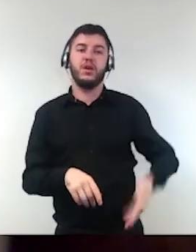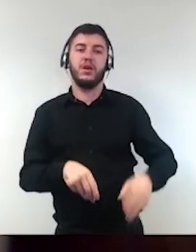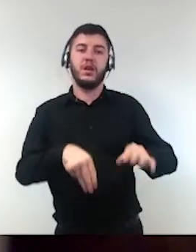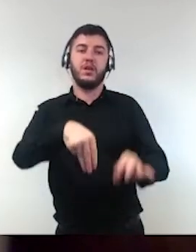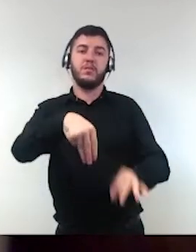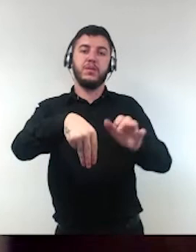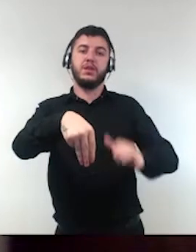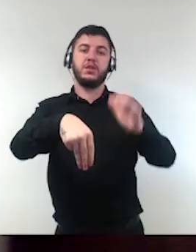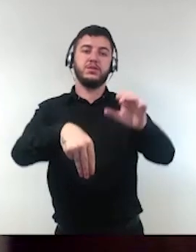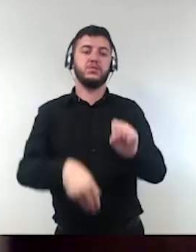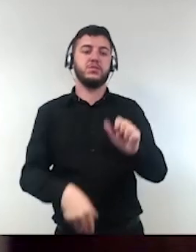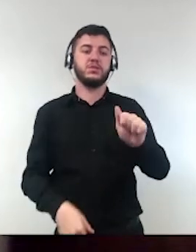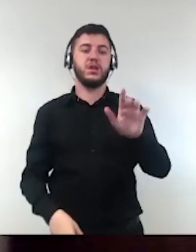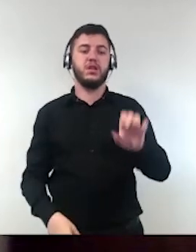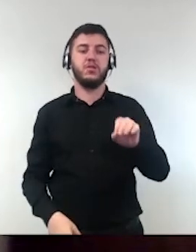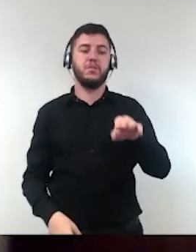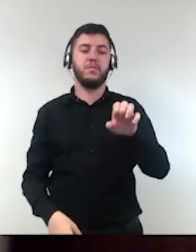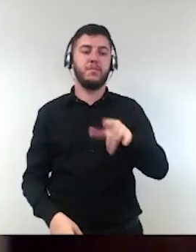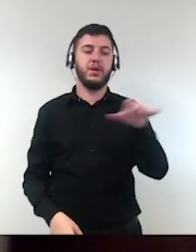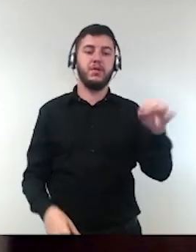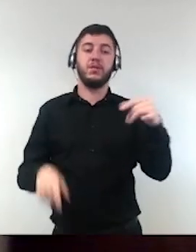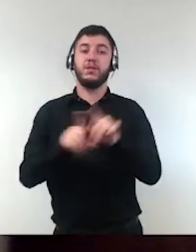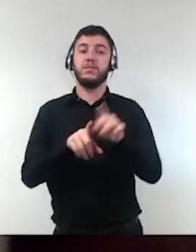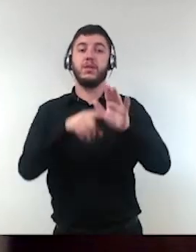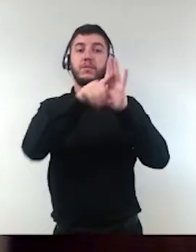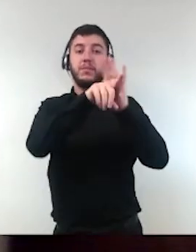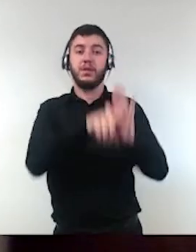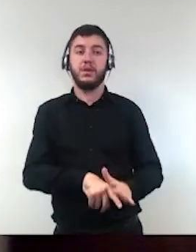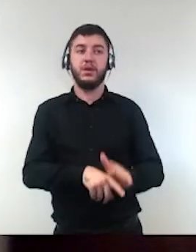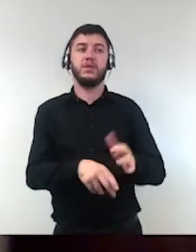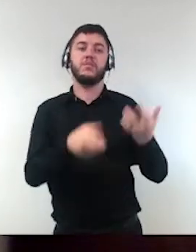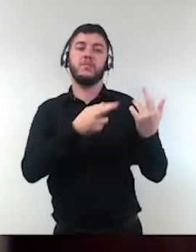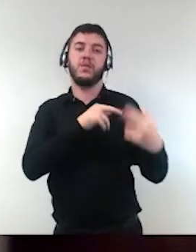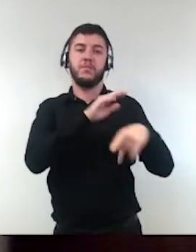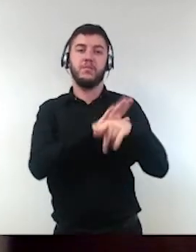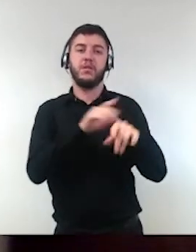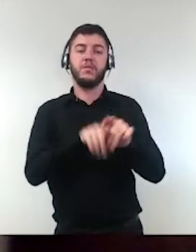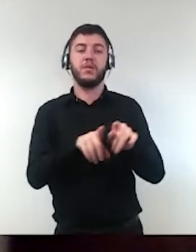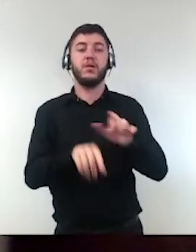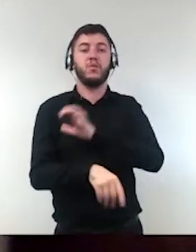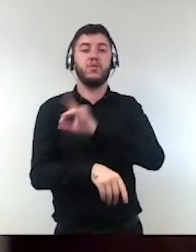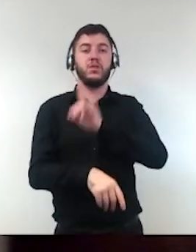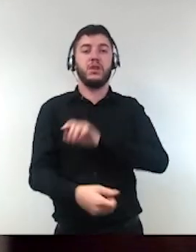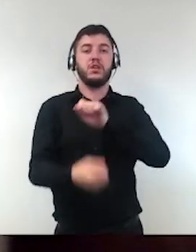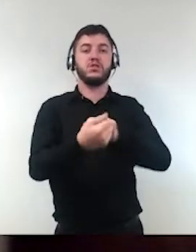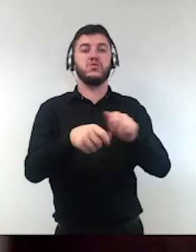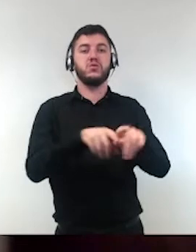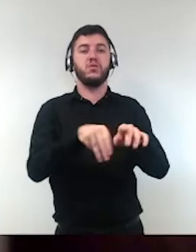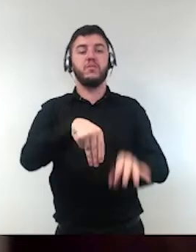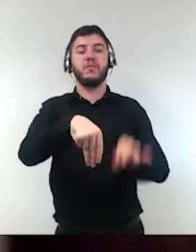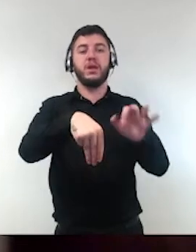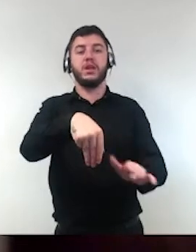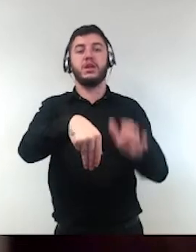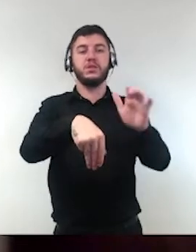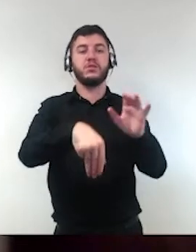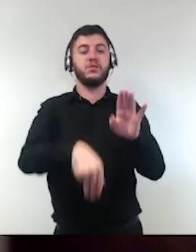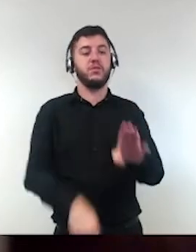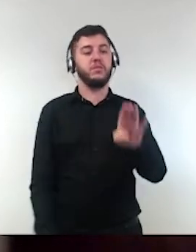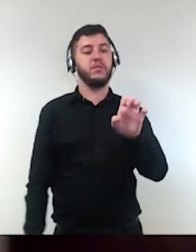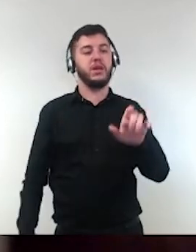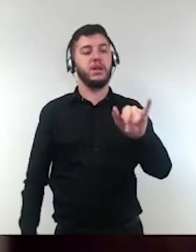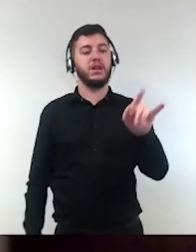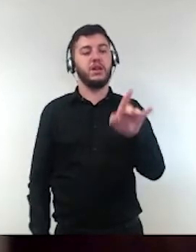essa pesquisa externa eu tive a oportunidade de coordenar com o ministro Belize. Essas duas pesquisas demonstraram que a